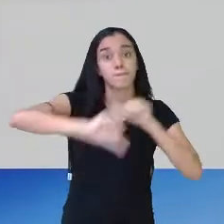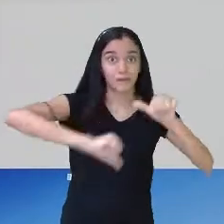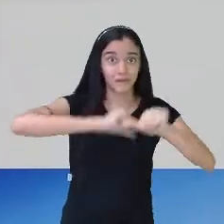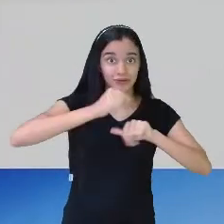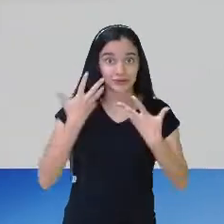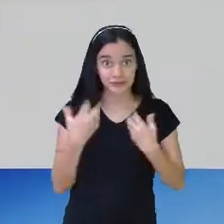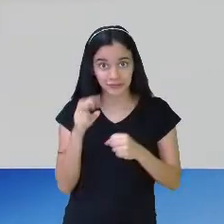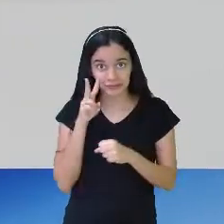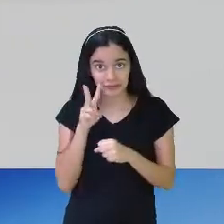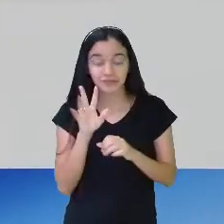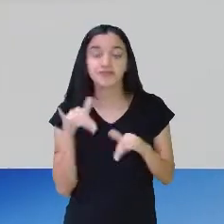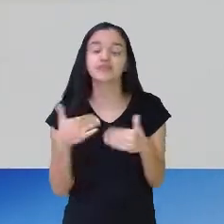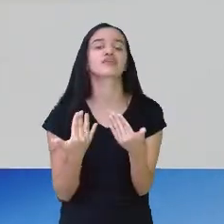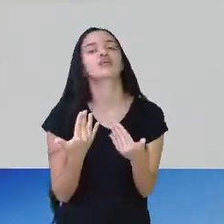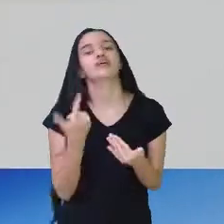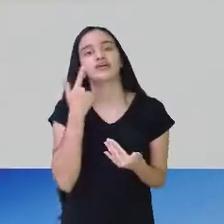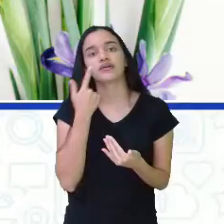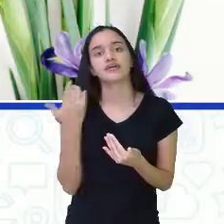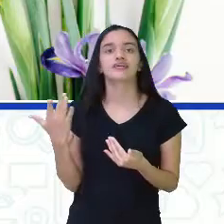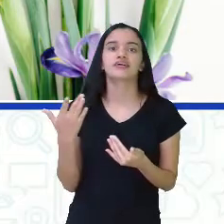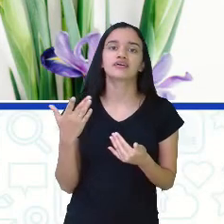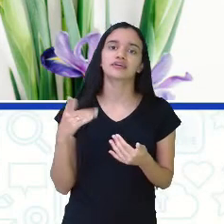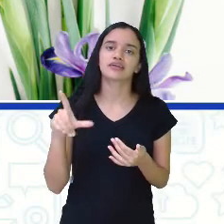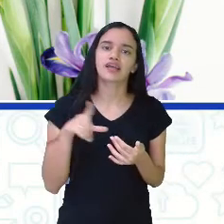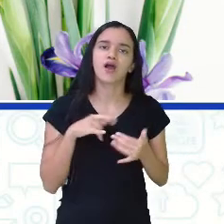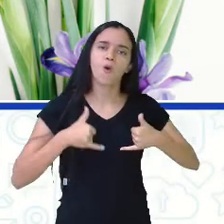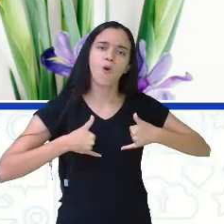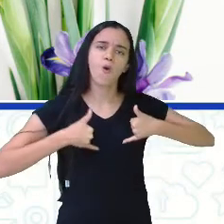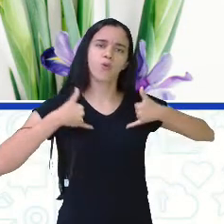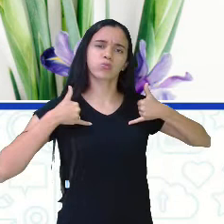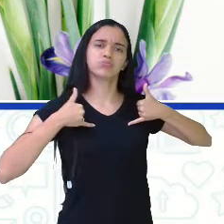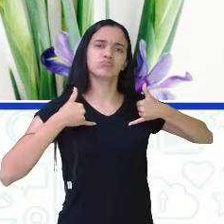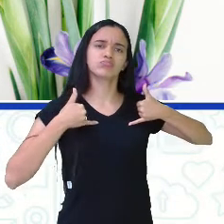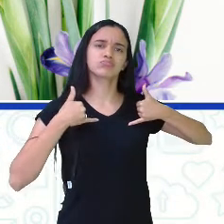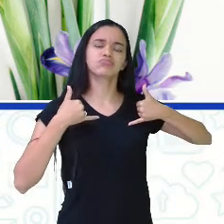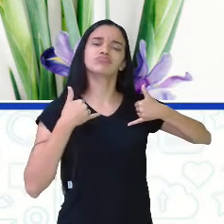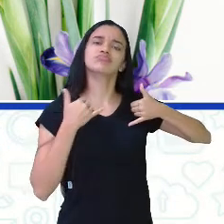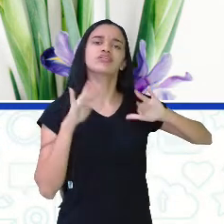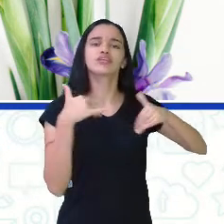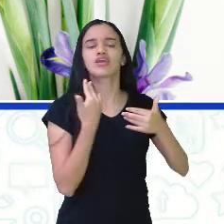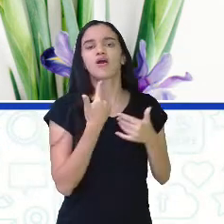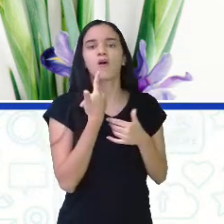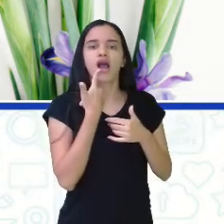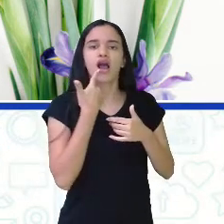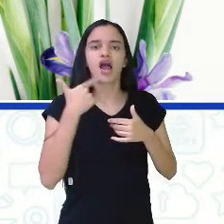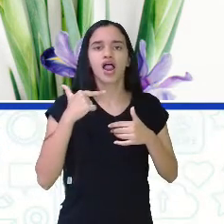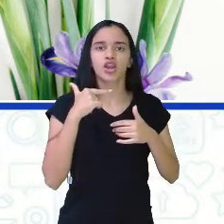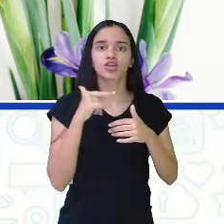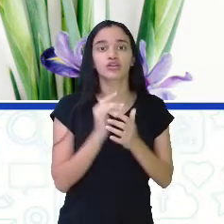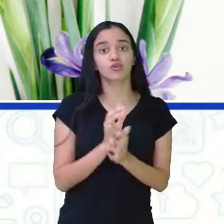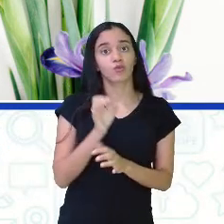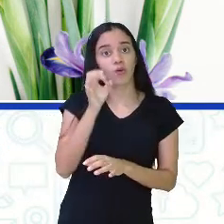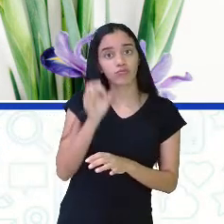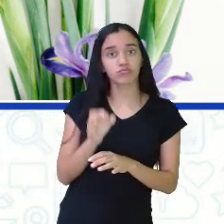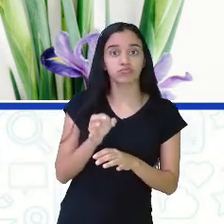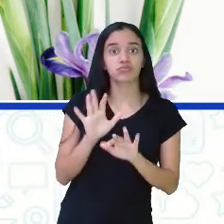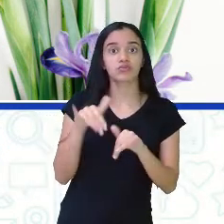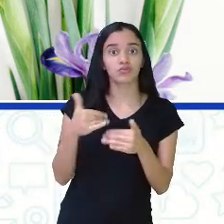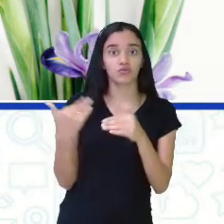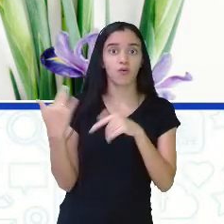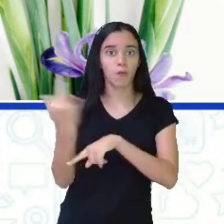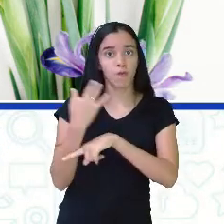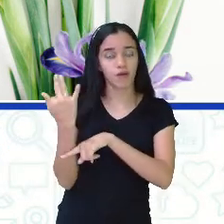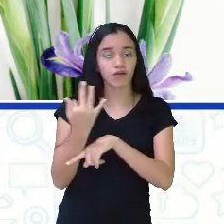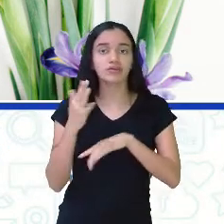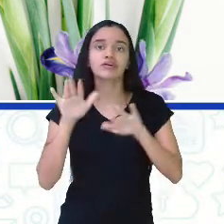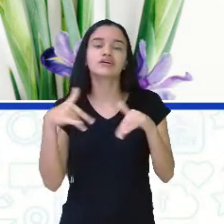Vamos ver esse aqui? Ó. Tinha orgulho de só usar a língua culta, a norma padrão. Acertava as